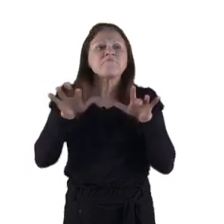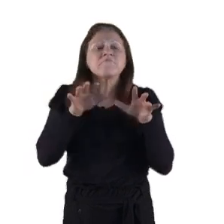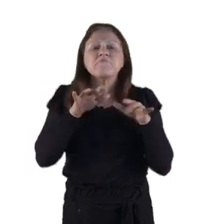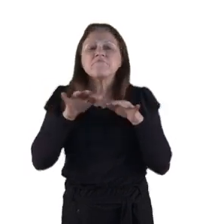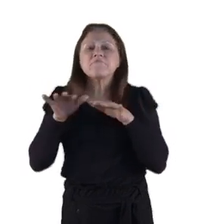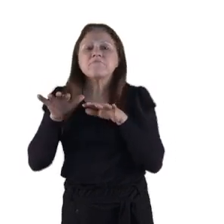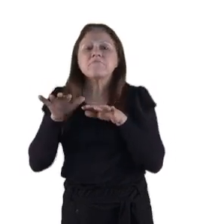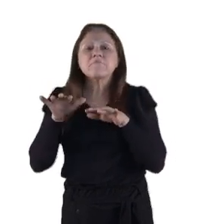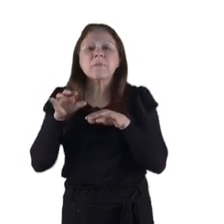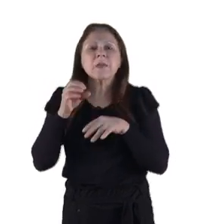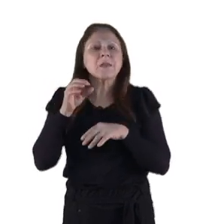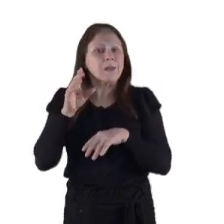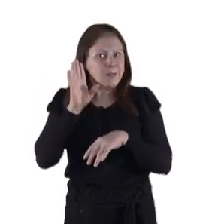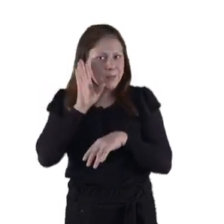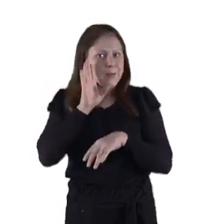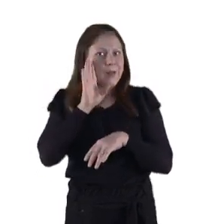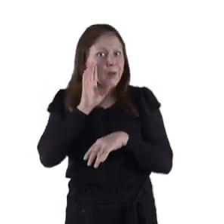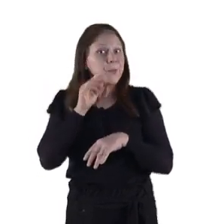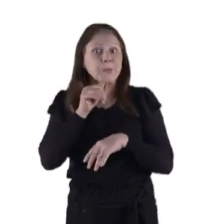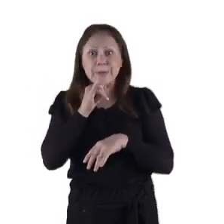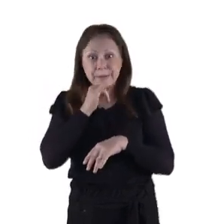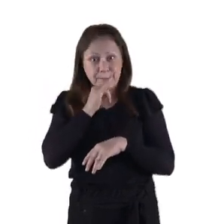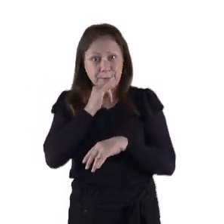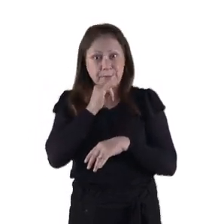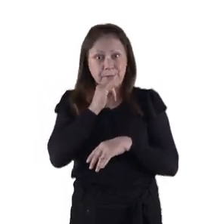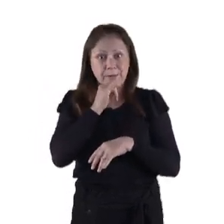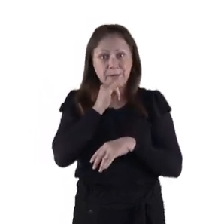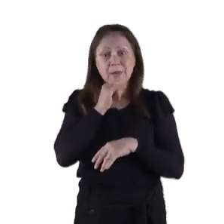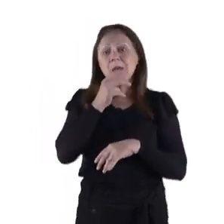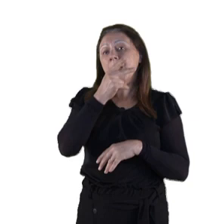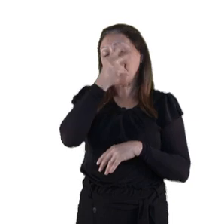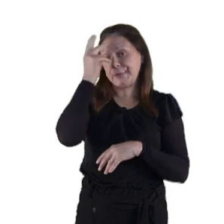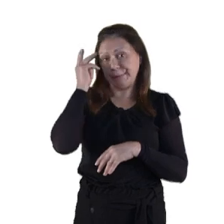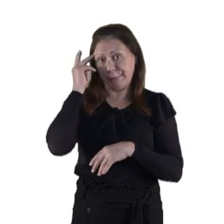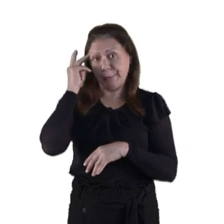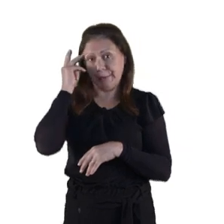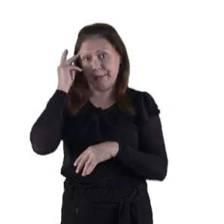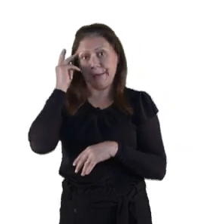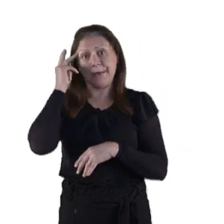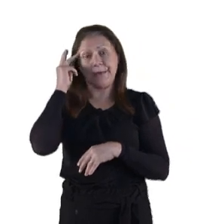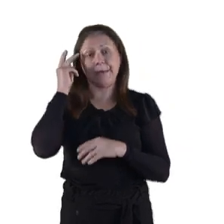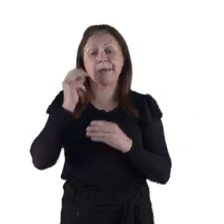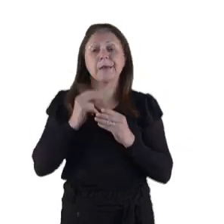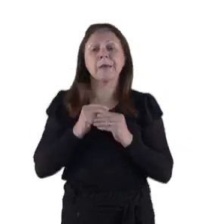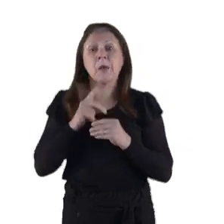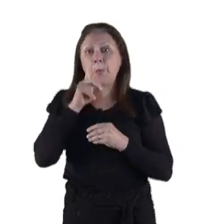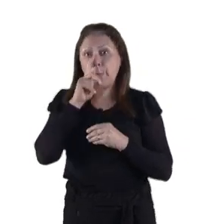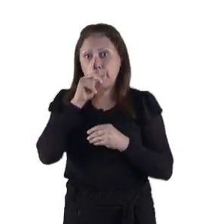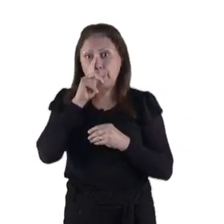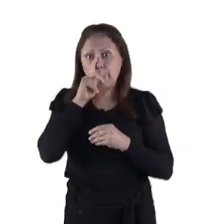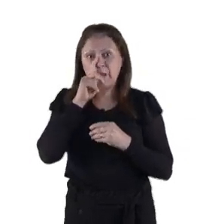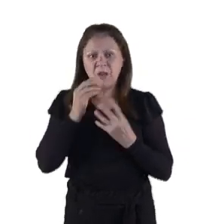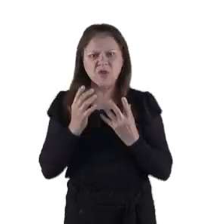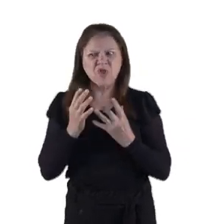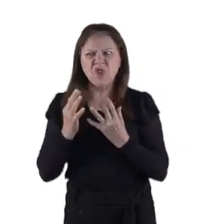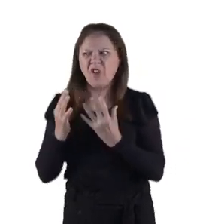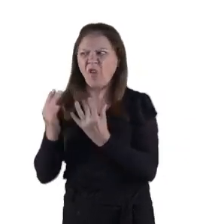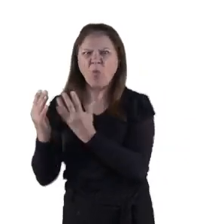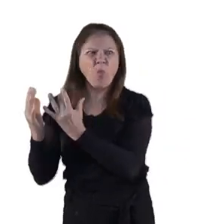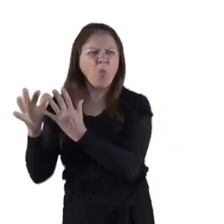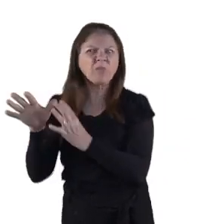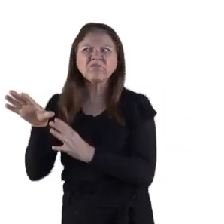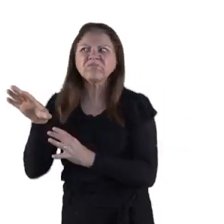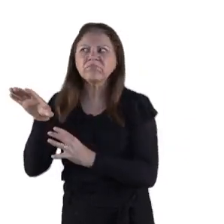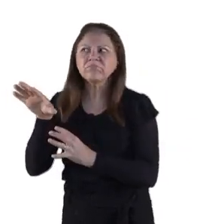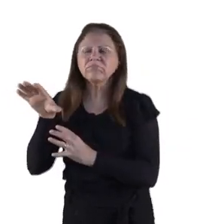no ambiente. E isso pode ser muito legal também, por exemplo, se você está numa situação de perigo, um cheiro de